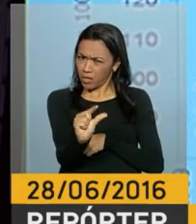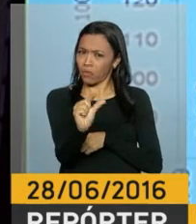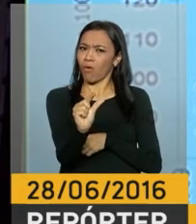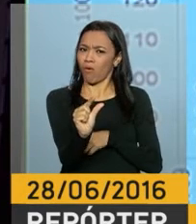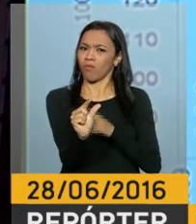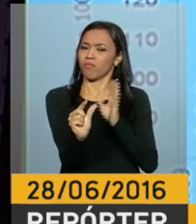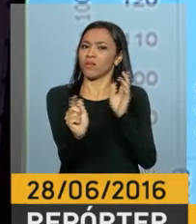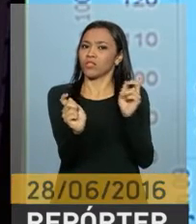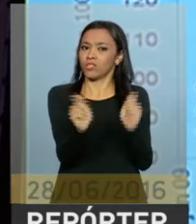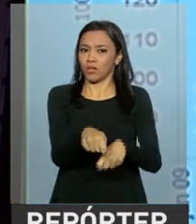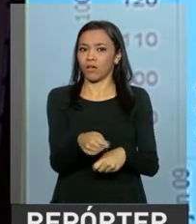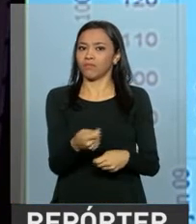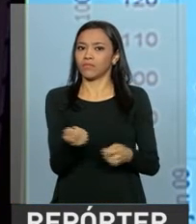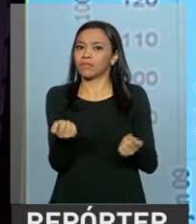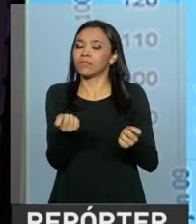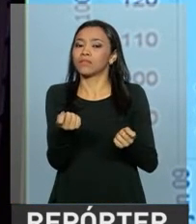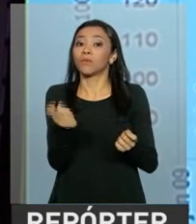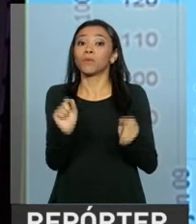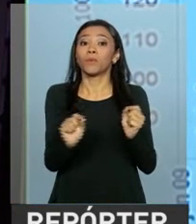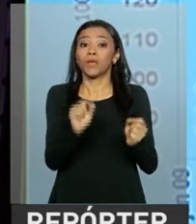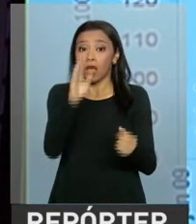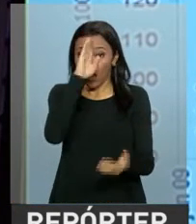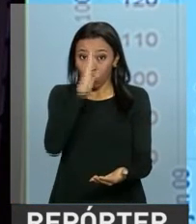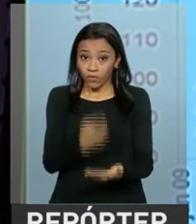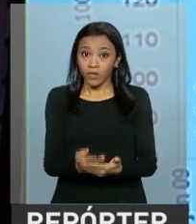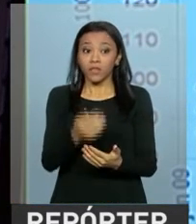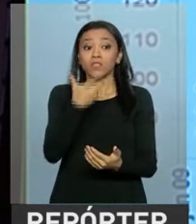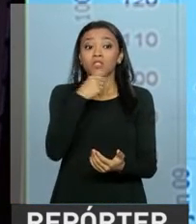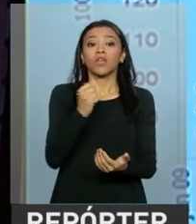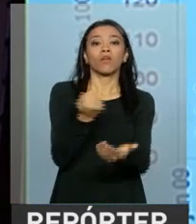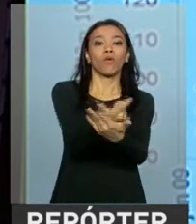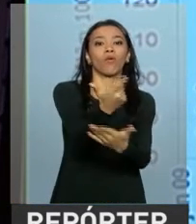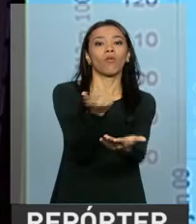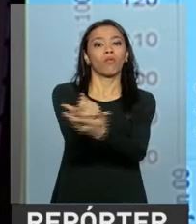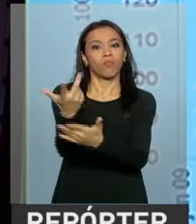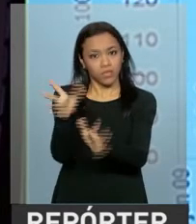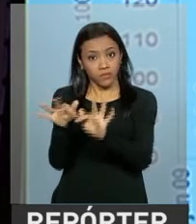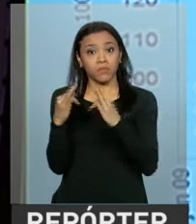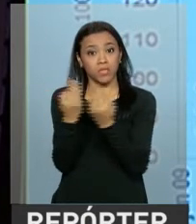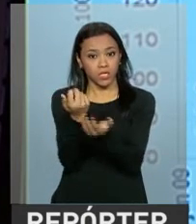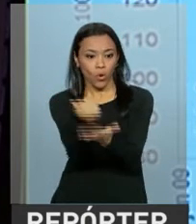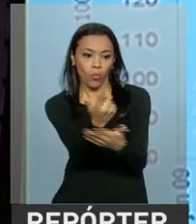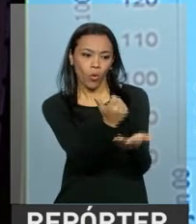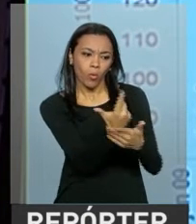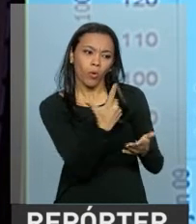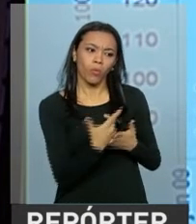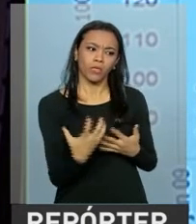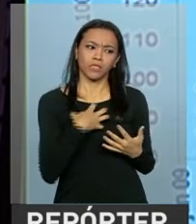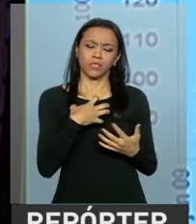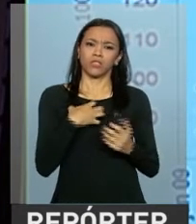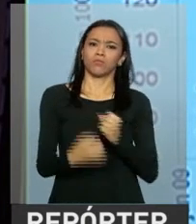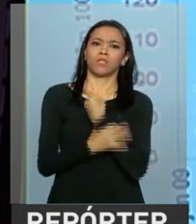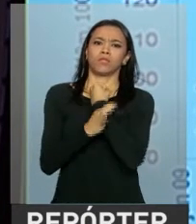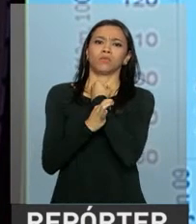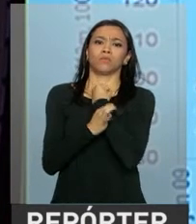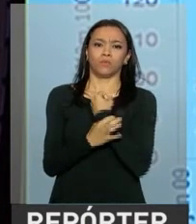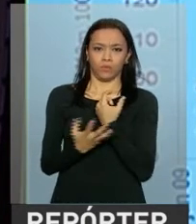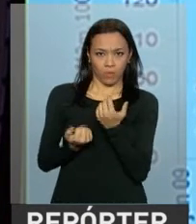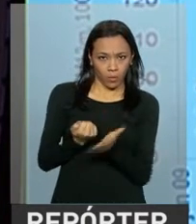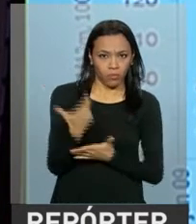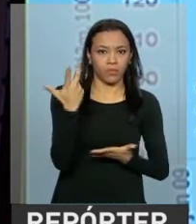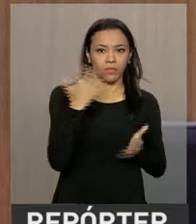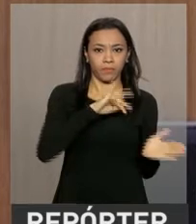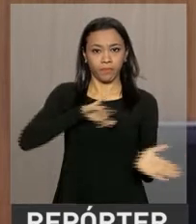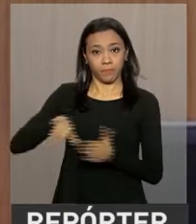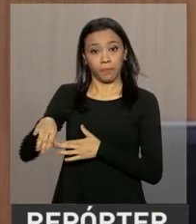observa estabilização na confiança do consumidor, na confiança das famílias. É claro que, ao se